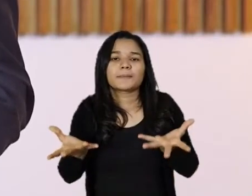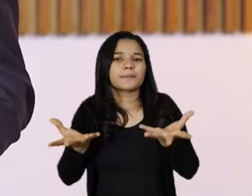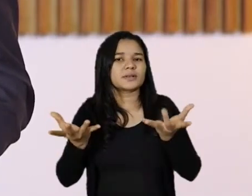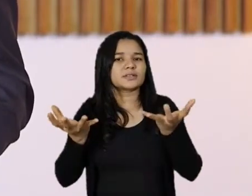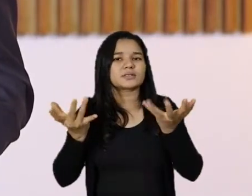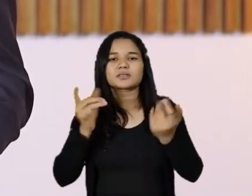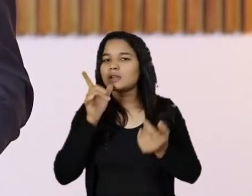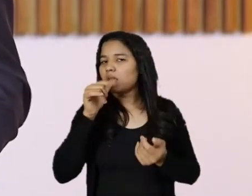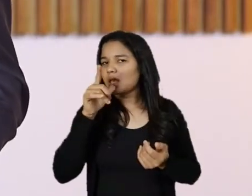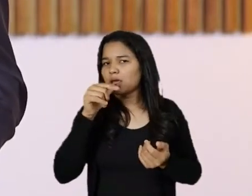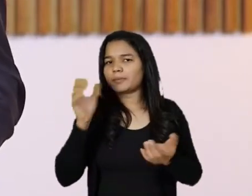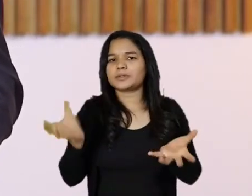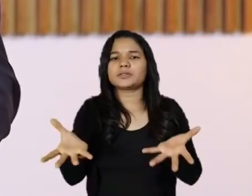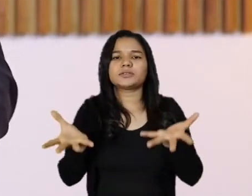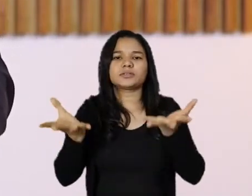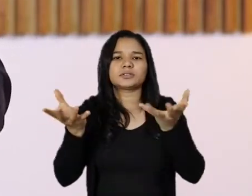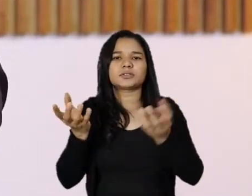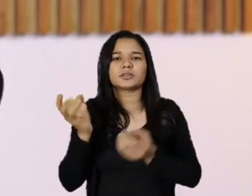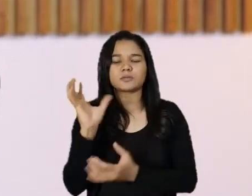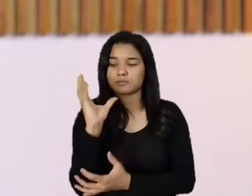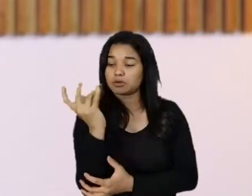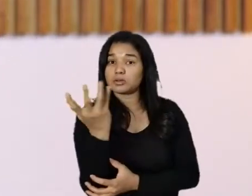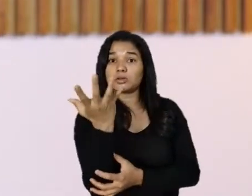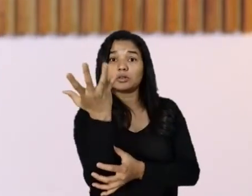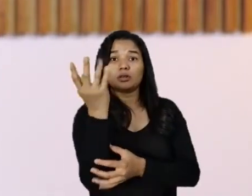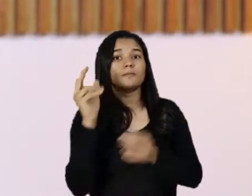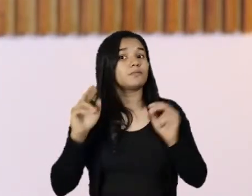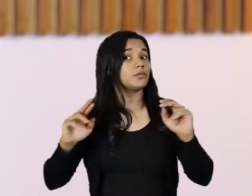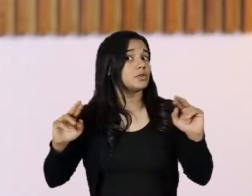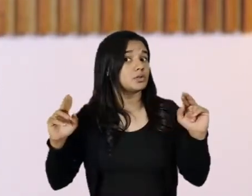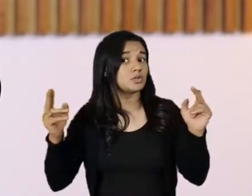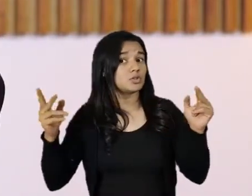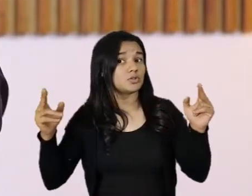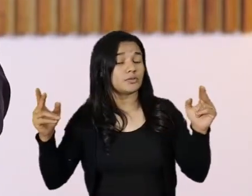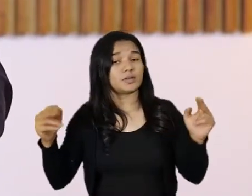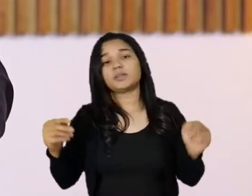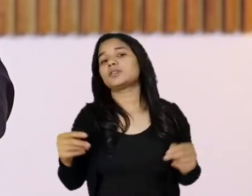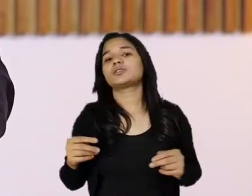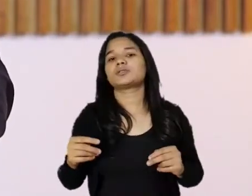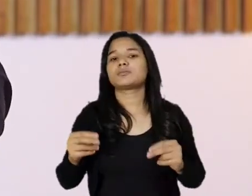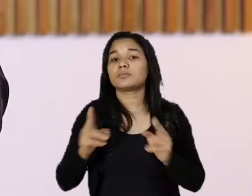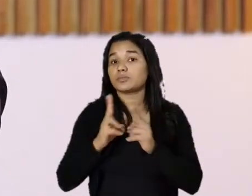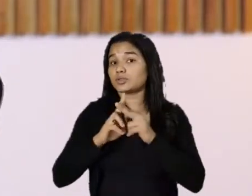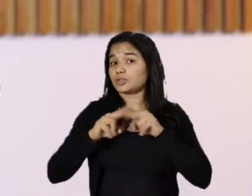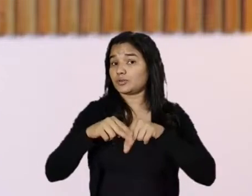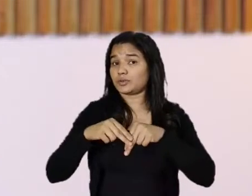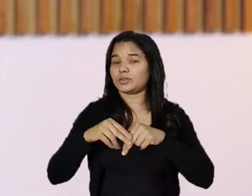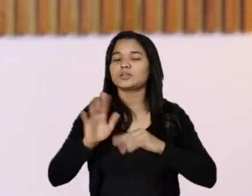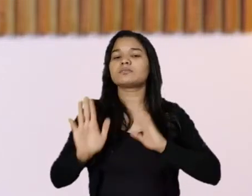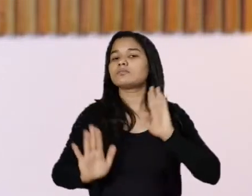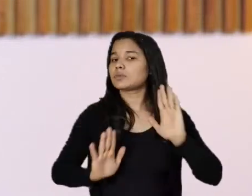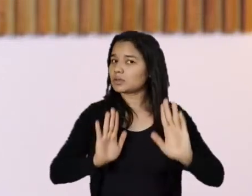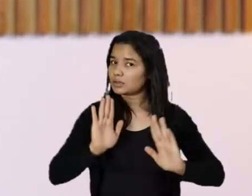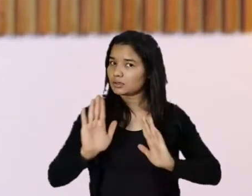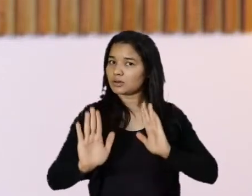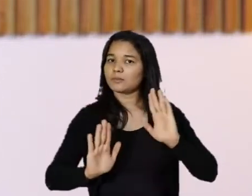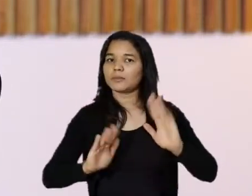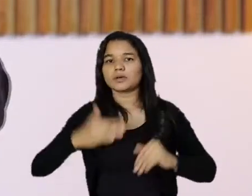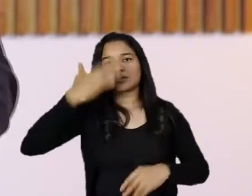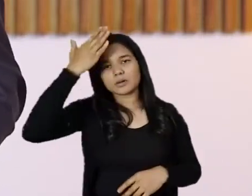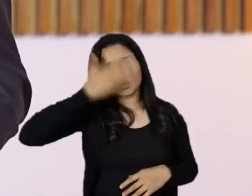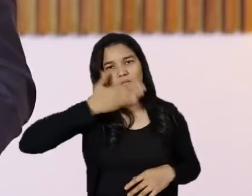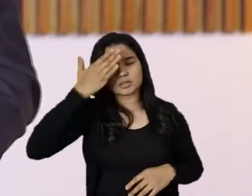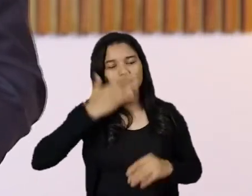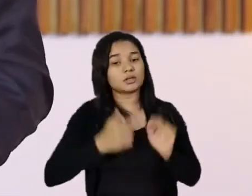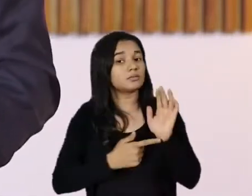ocorre hoje. Então nós temos que ter cuidado nas evidências que são apresentadas, nas teses que são apresentadas em filmes e em novelas,